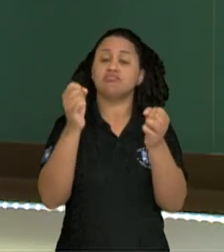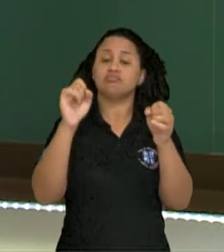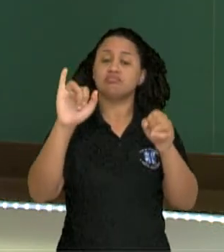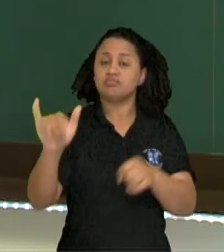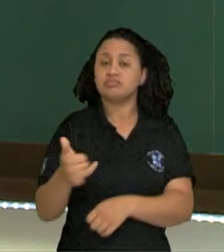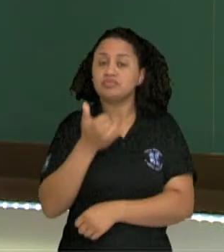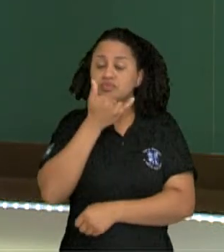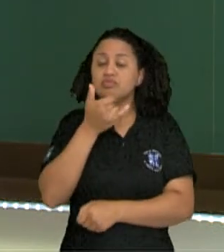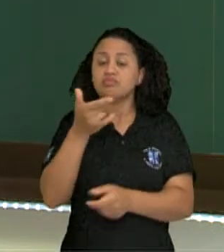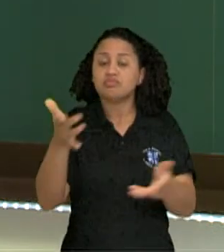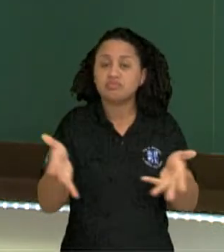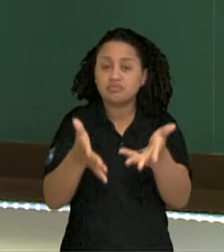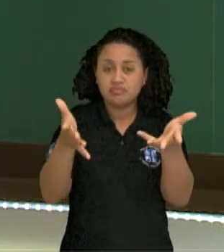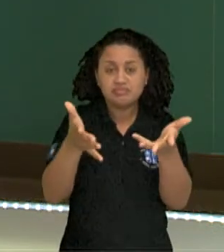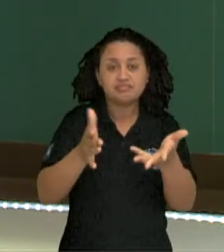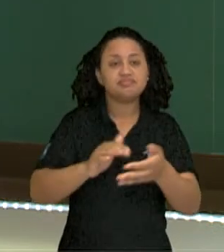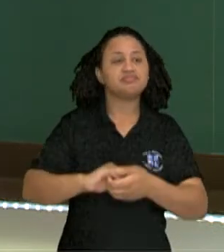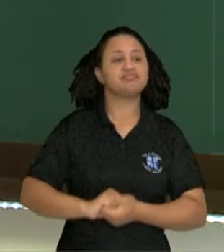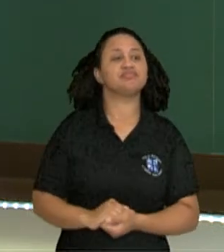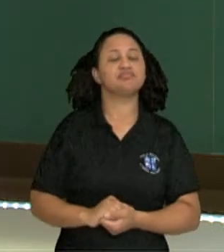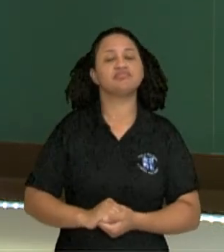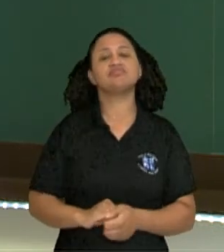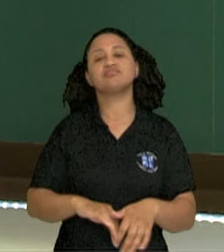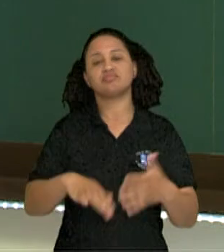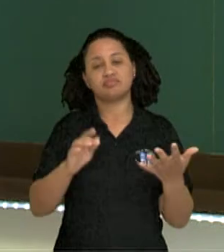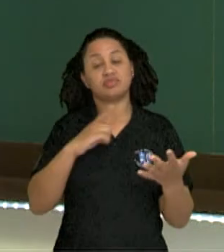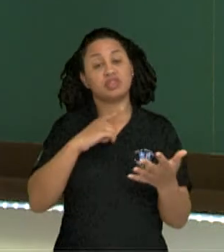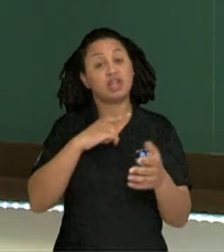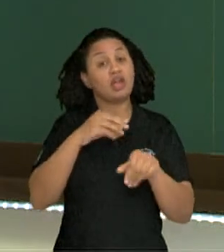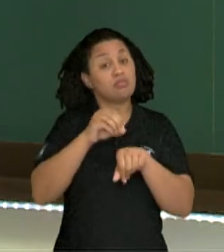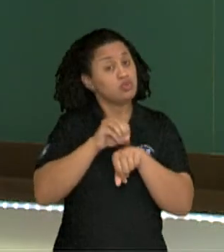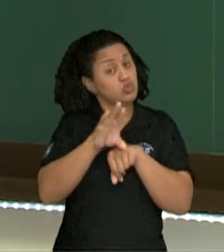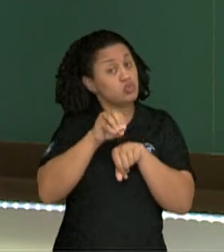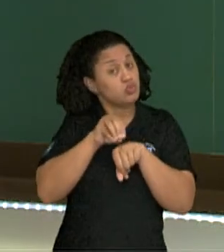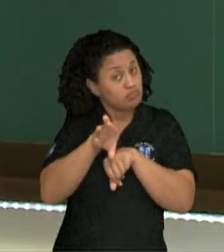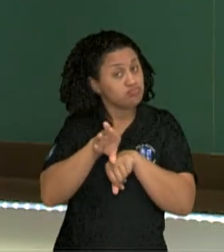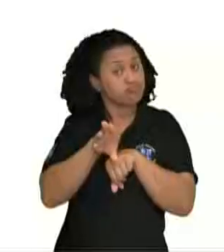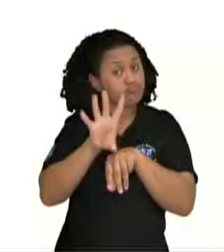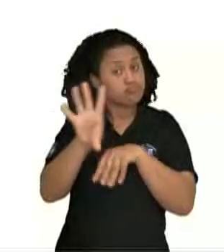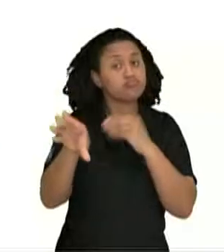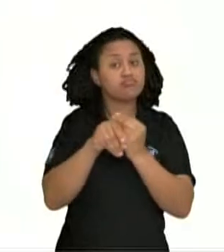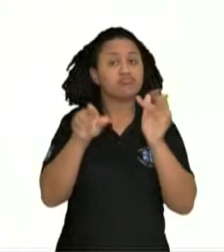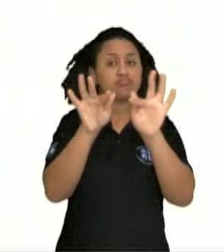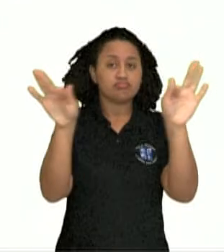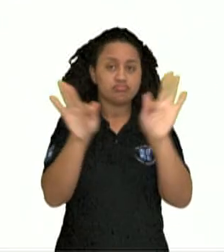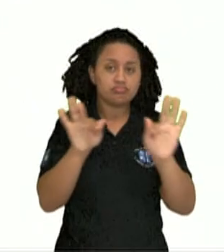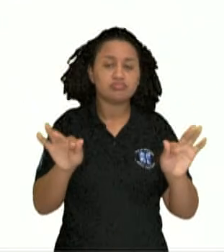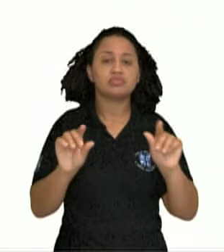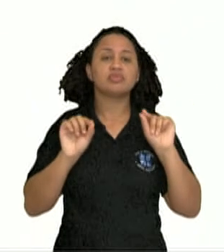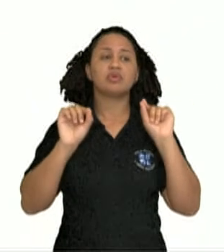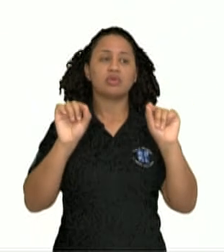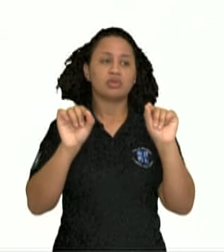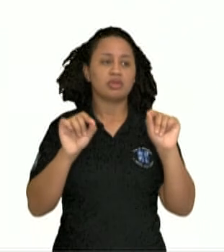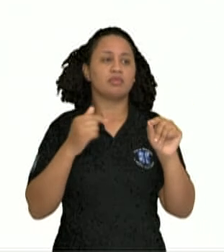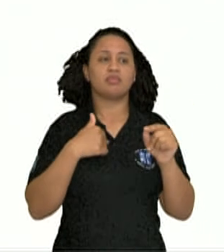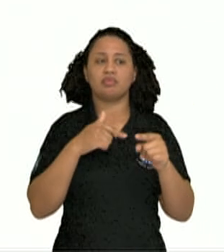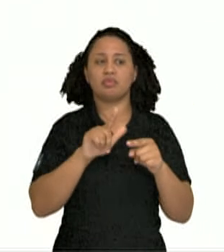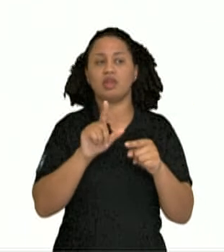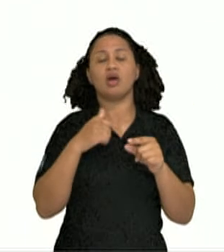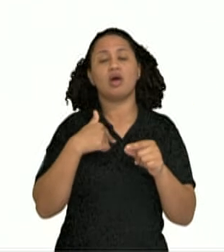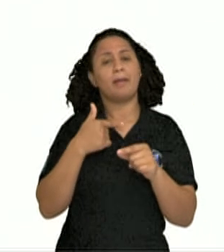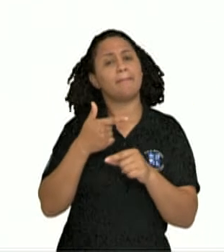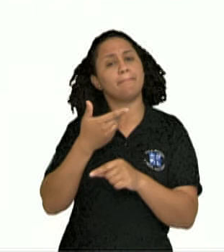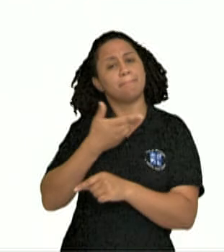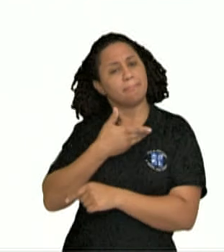justifique, né, que tenha sentido. Aqui nós temos uma sugestão, né, para complementar esses versos. No te desanimes,